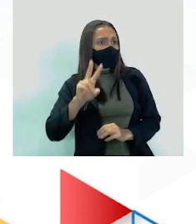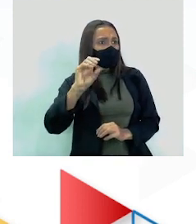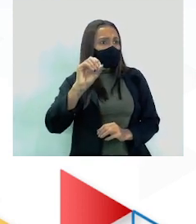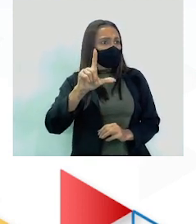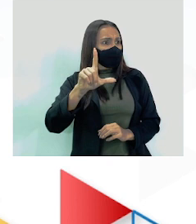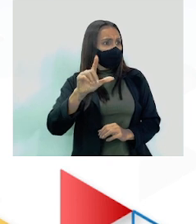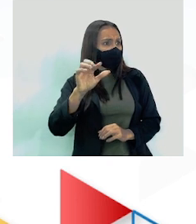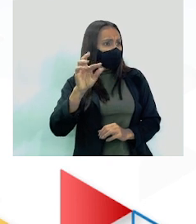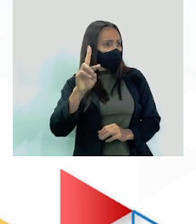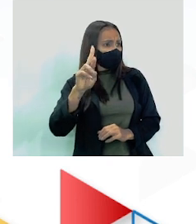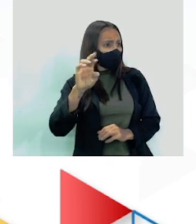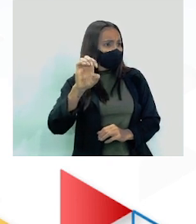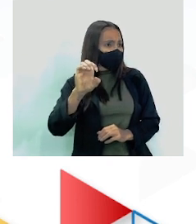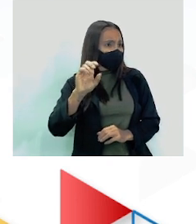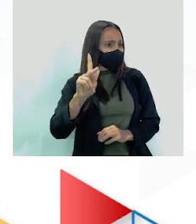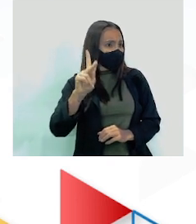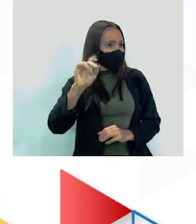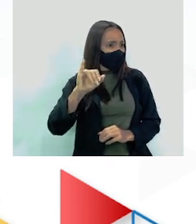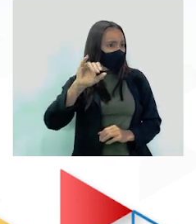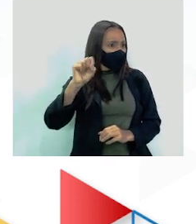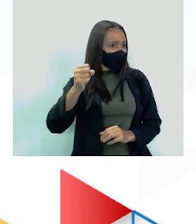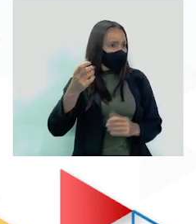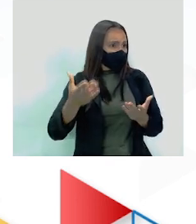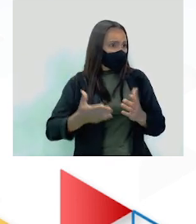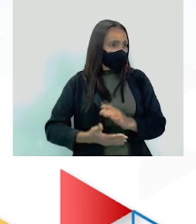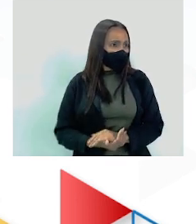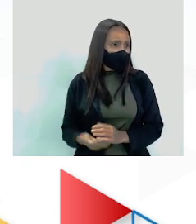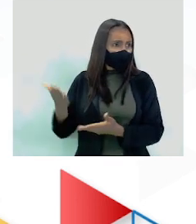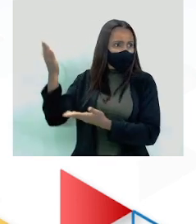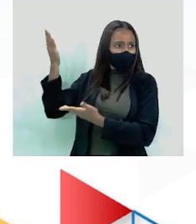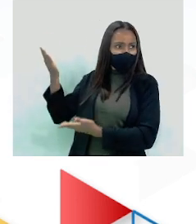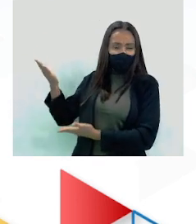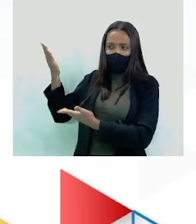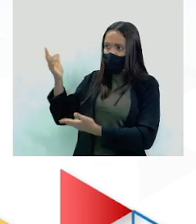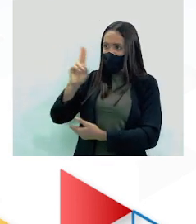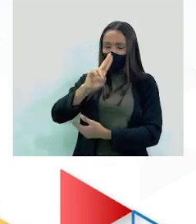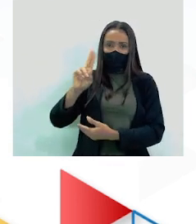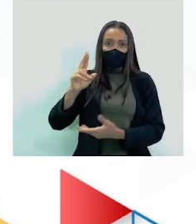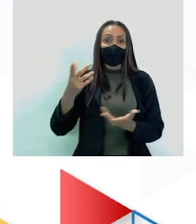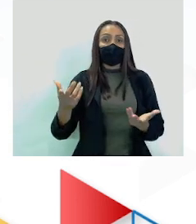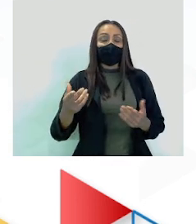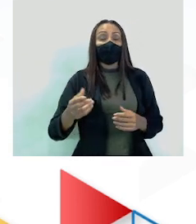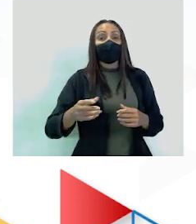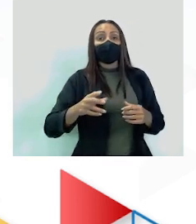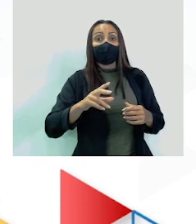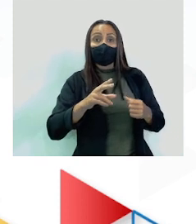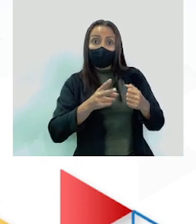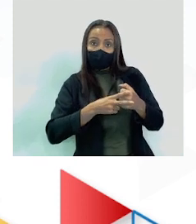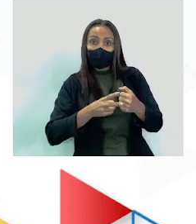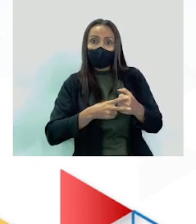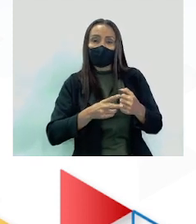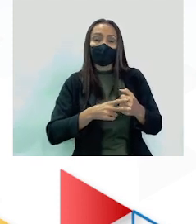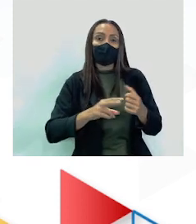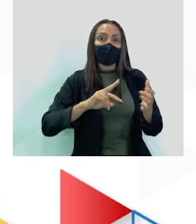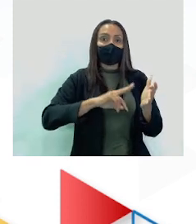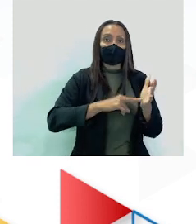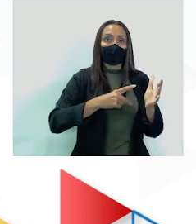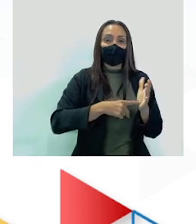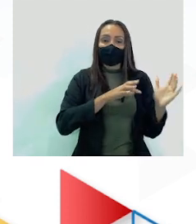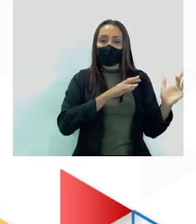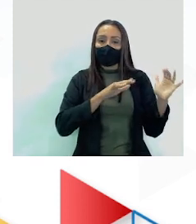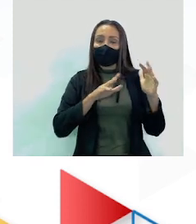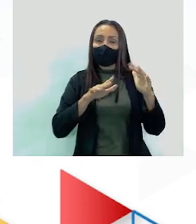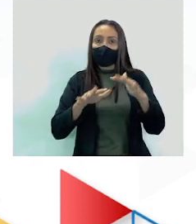né? Os primeiros trabalhadores holandeses que colonizaram a África do Sul, né? Já o verbo trekking, né, ele significa migrar